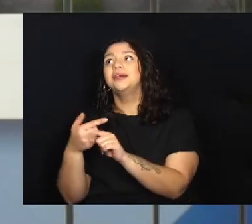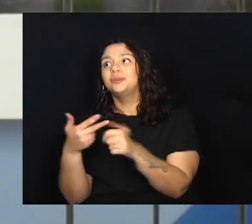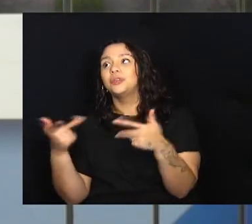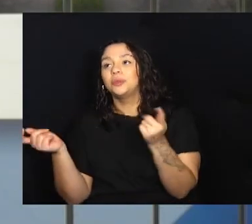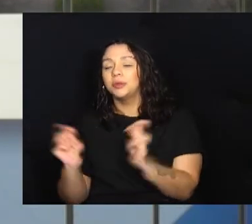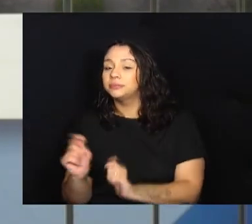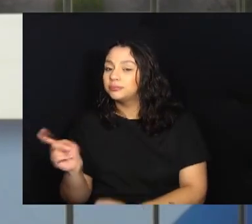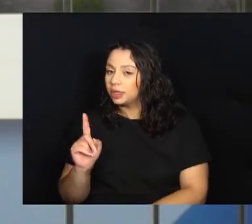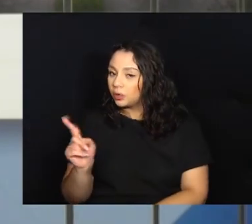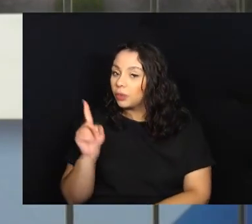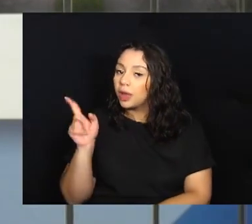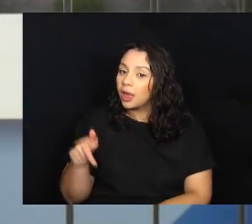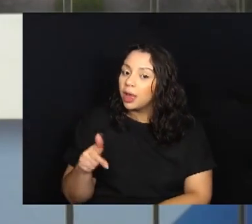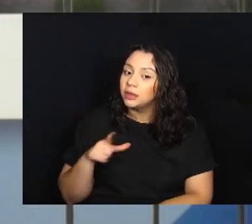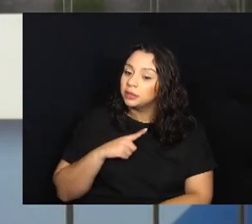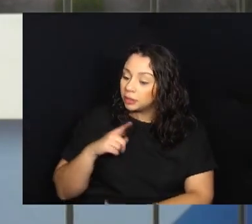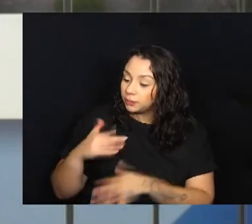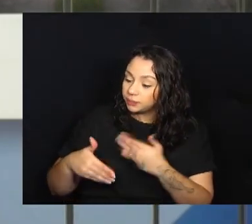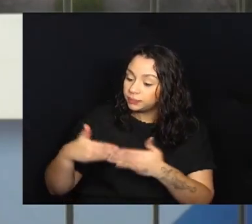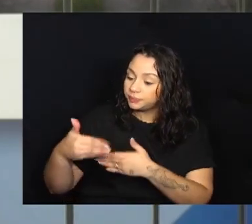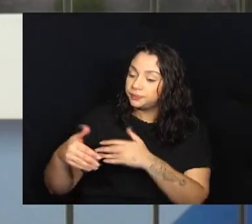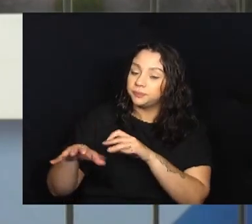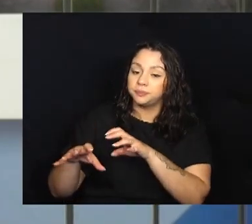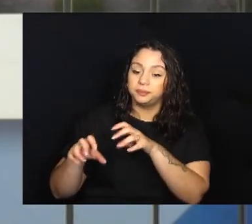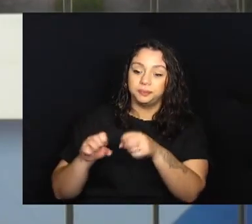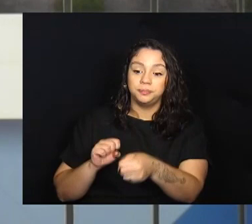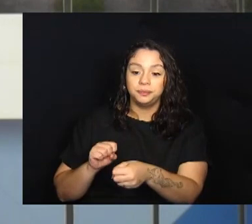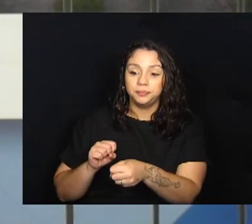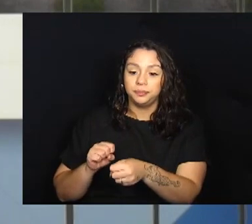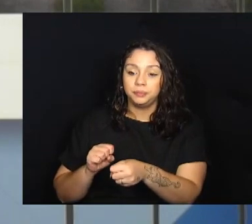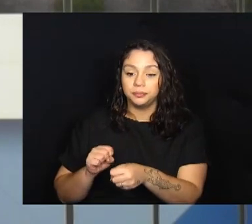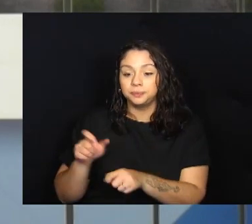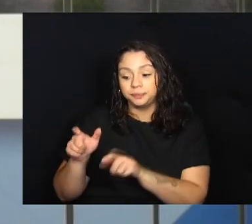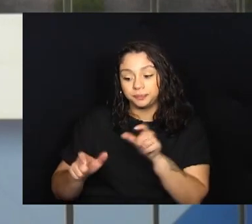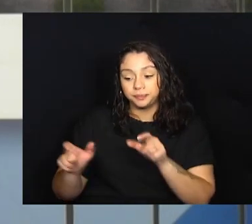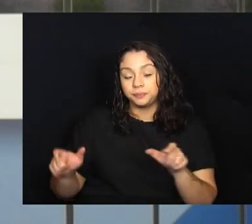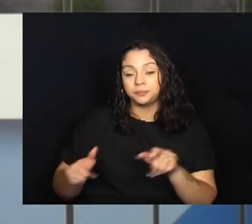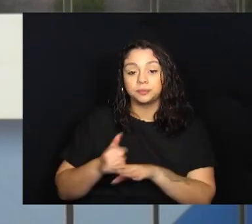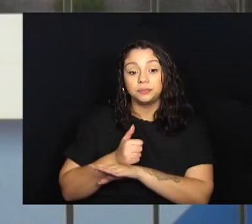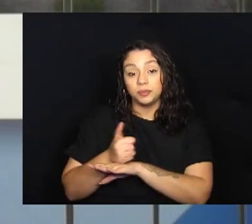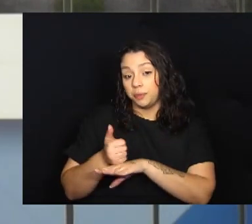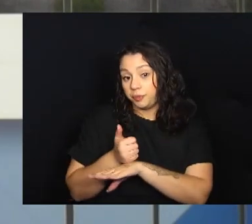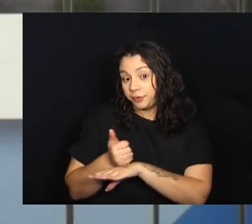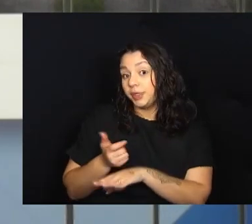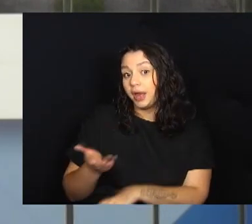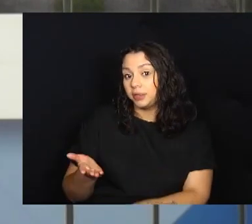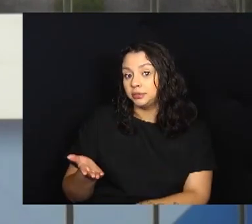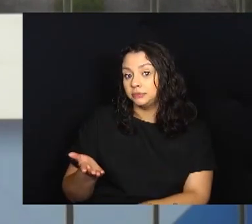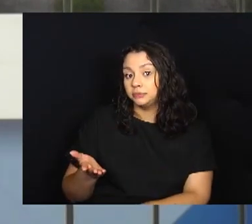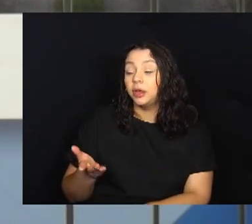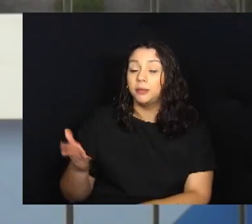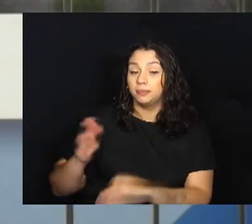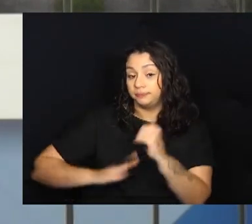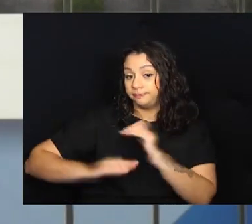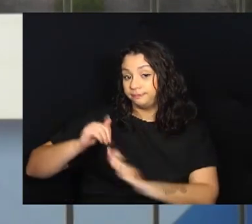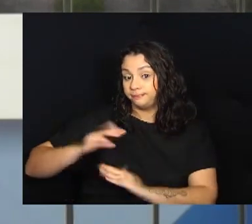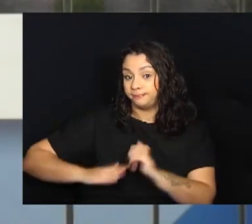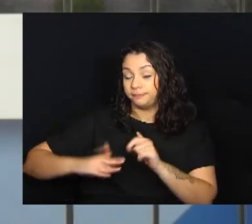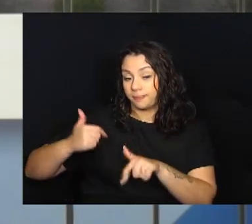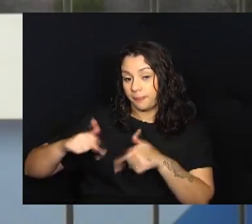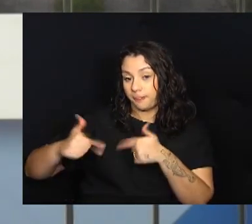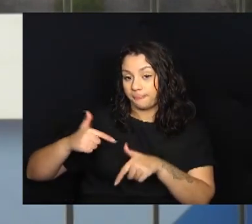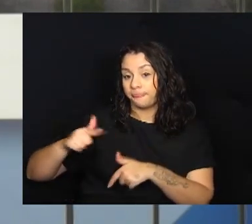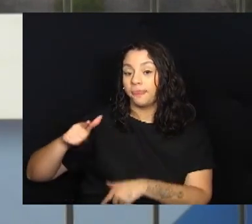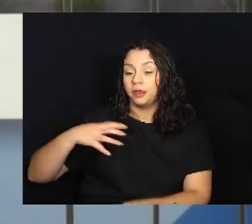mais, mas ter um processo de formação para esses profissionais, né? Para que eles possam exercer o seu trabalho com uma